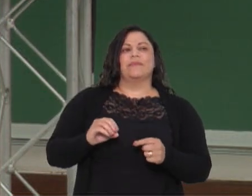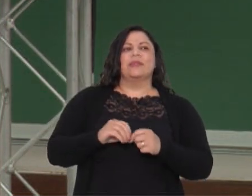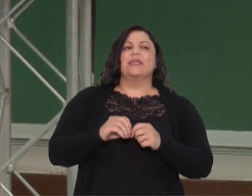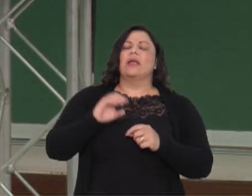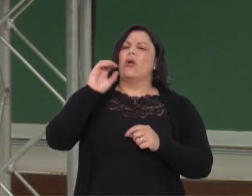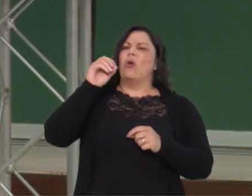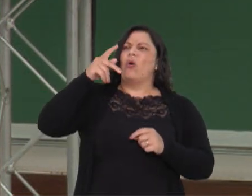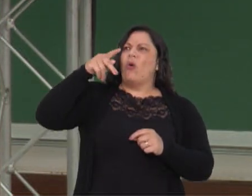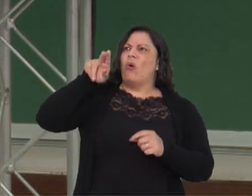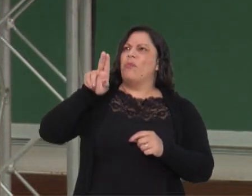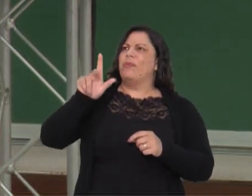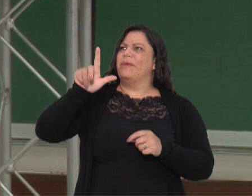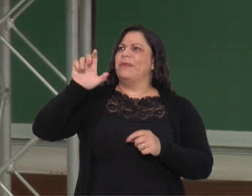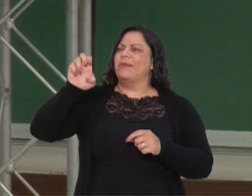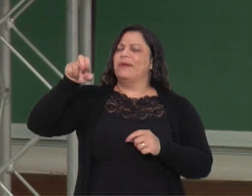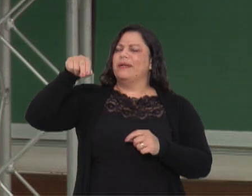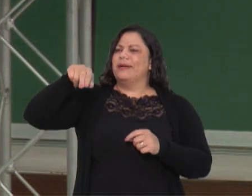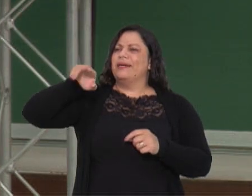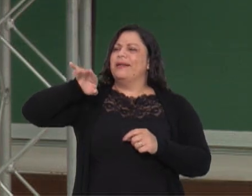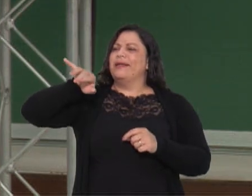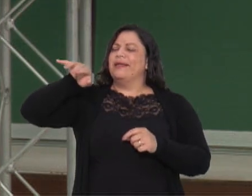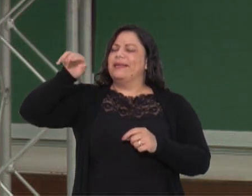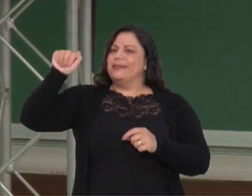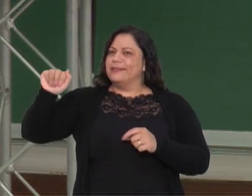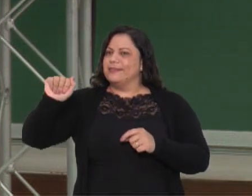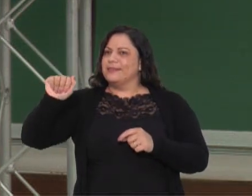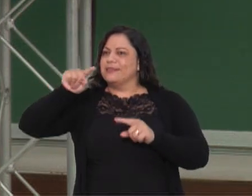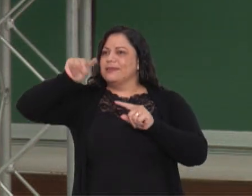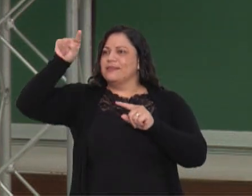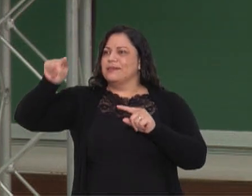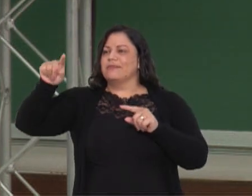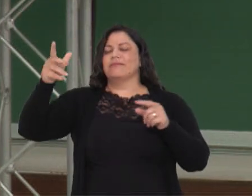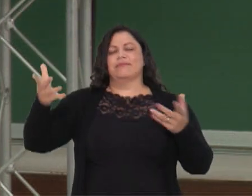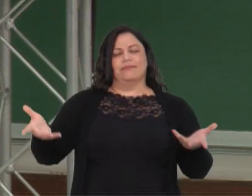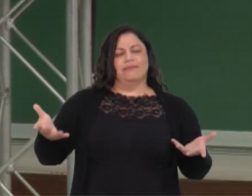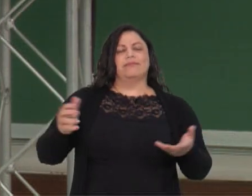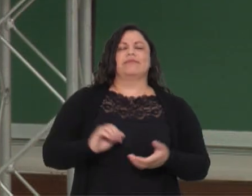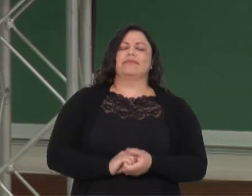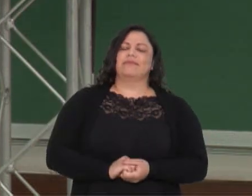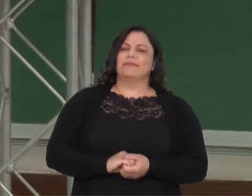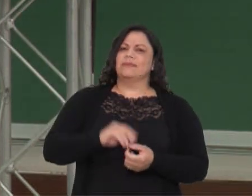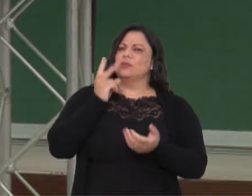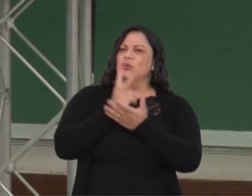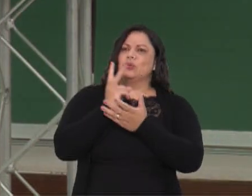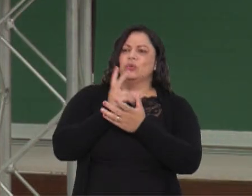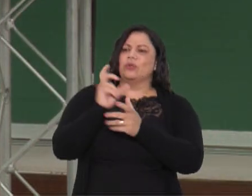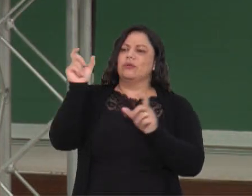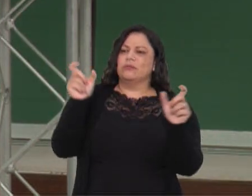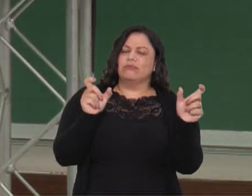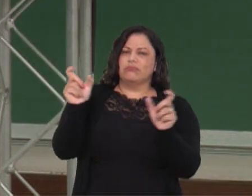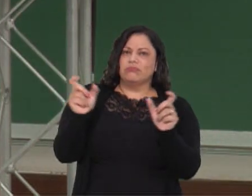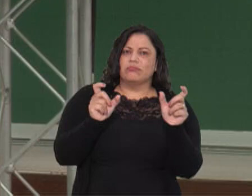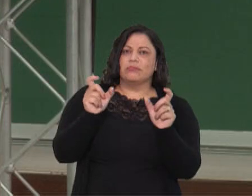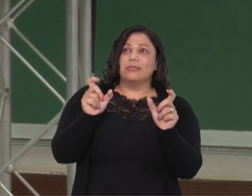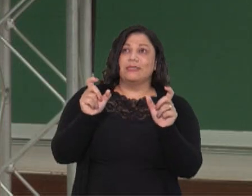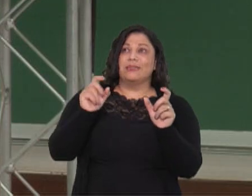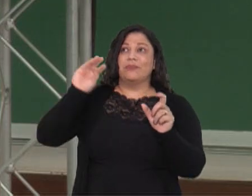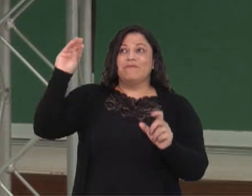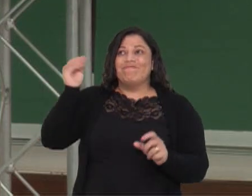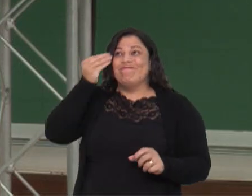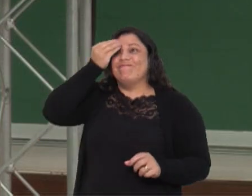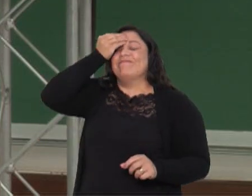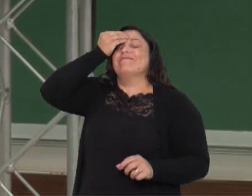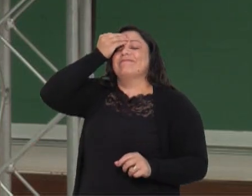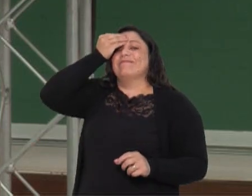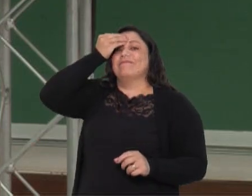opulência, todos então que terminam em ência vão o acento circunflexo. Então, memorizar essas